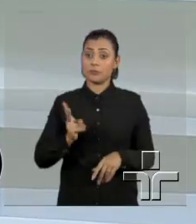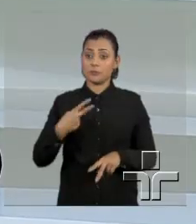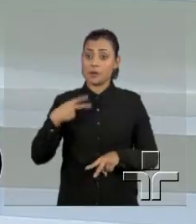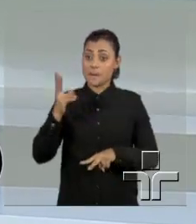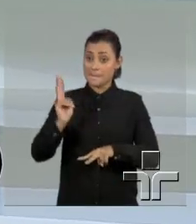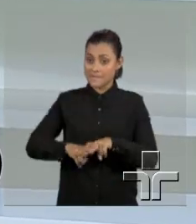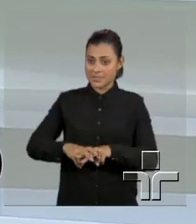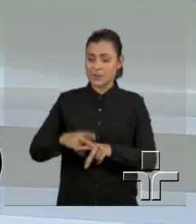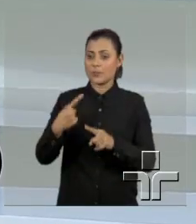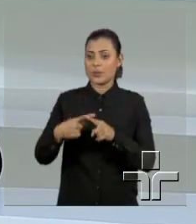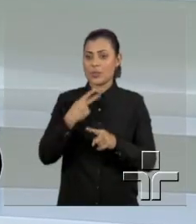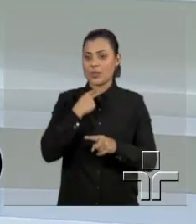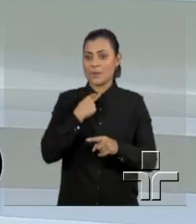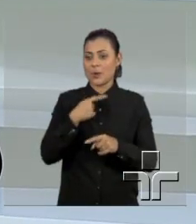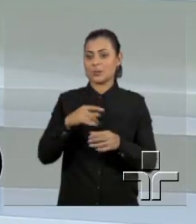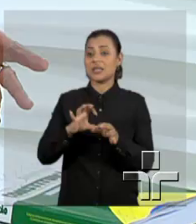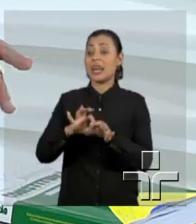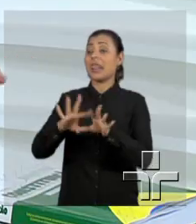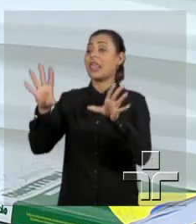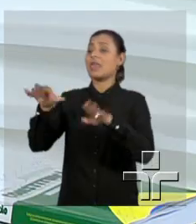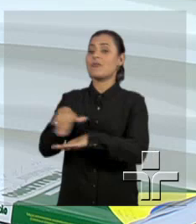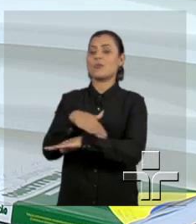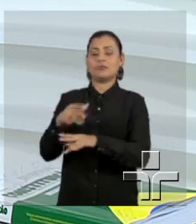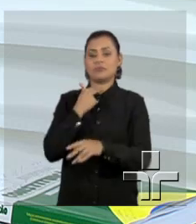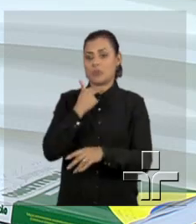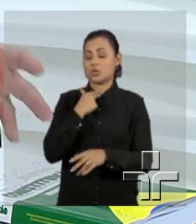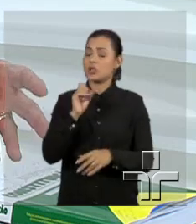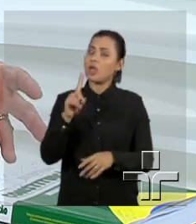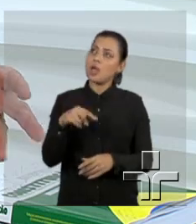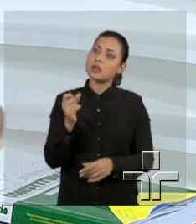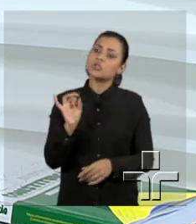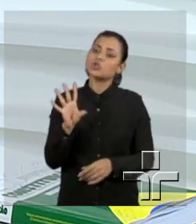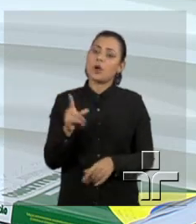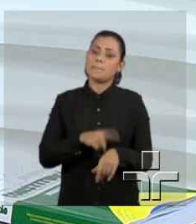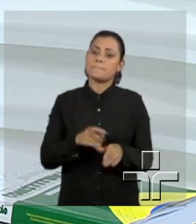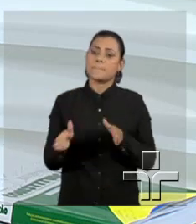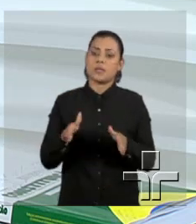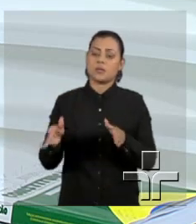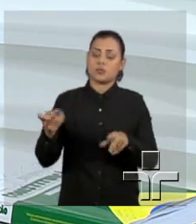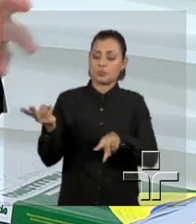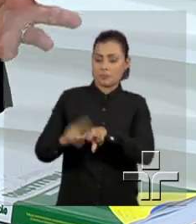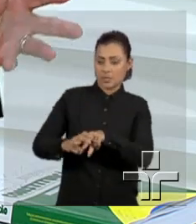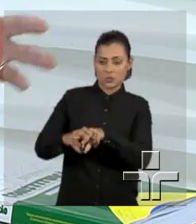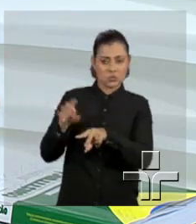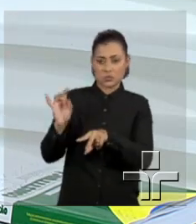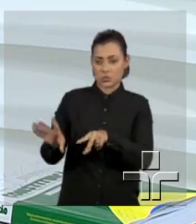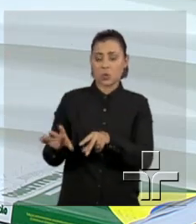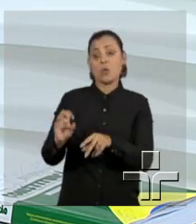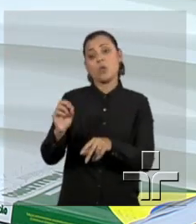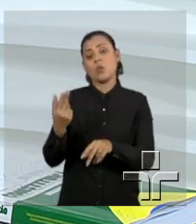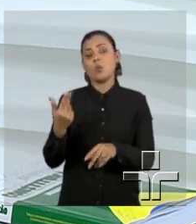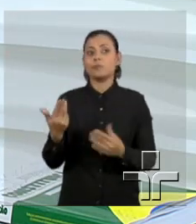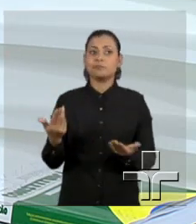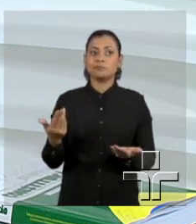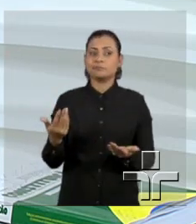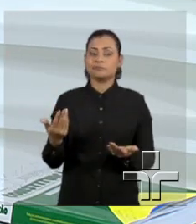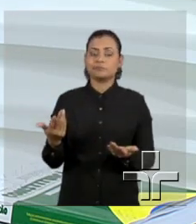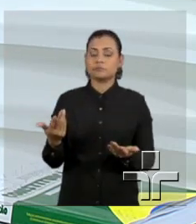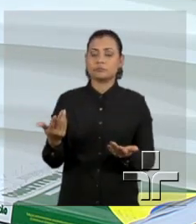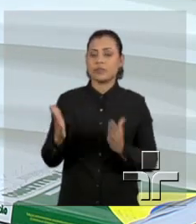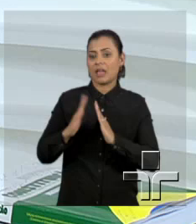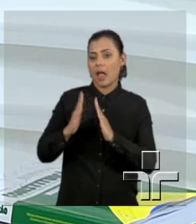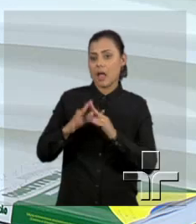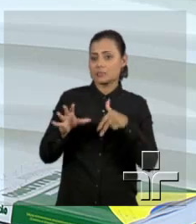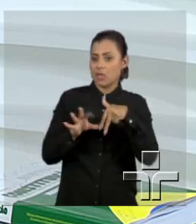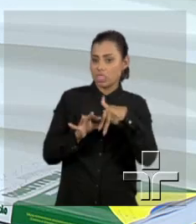liberdade. É um encarceramento, é um confinamento entre 4 paredes, digamos assim.